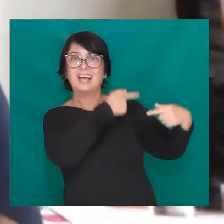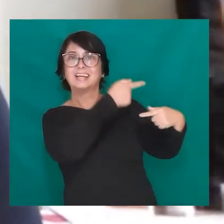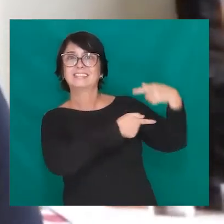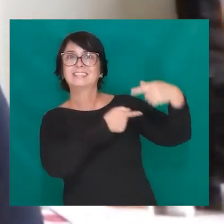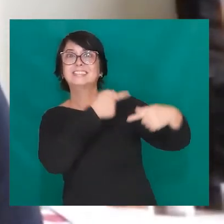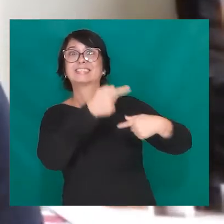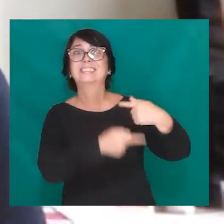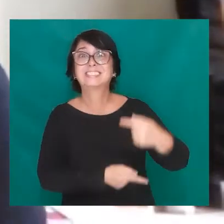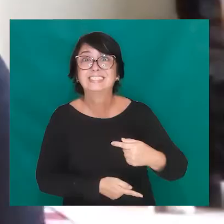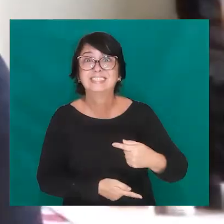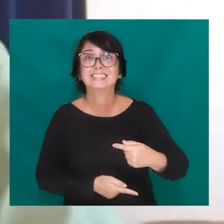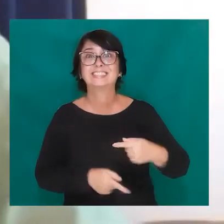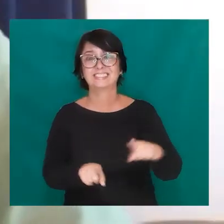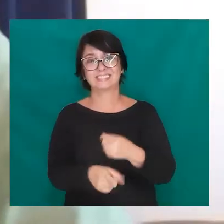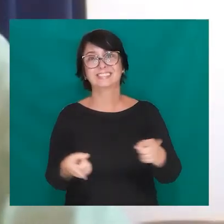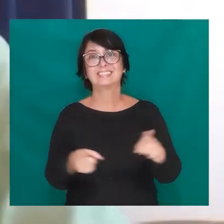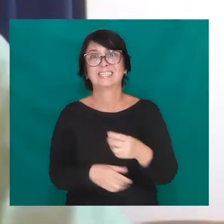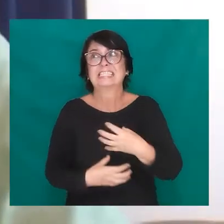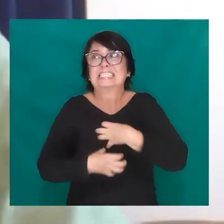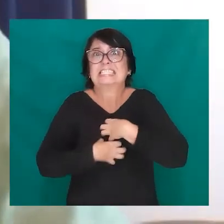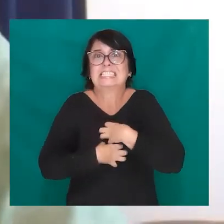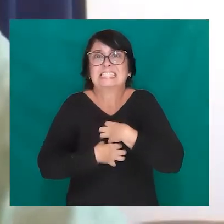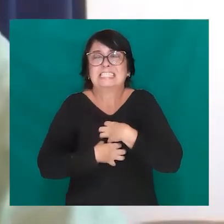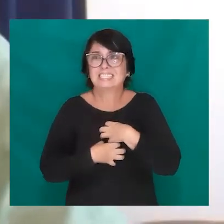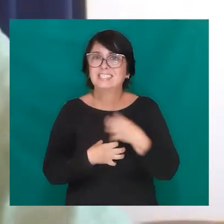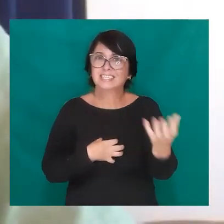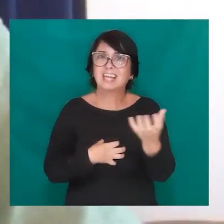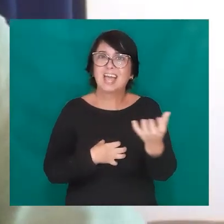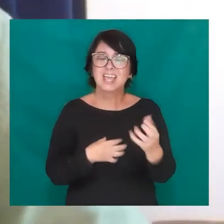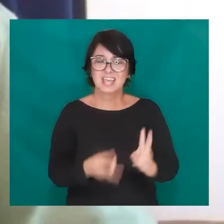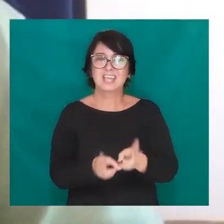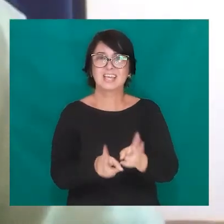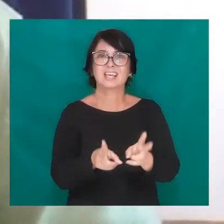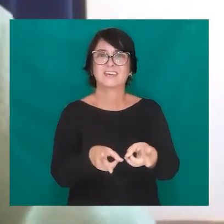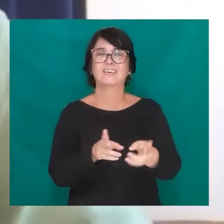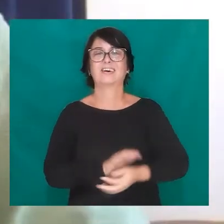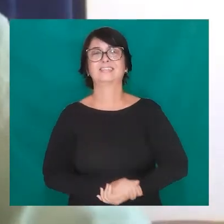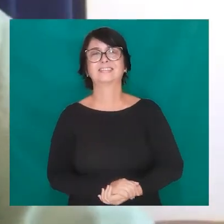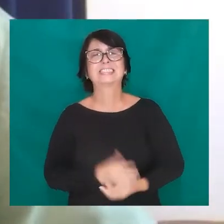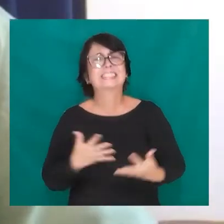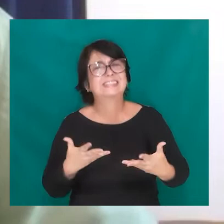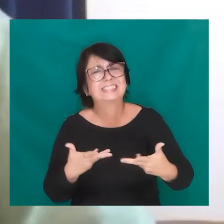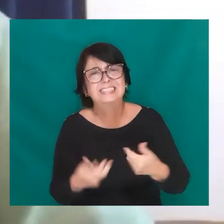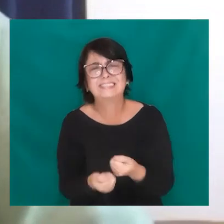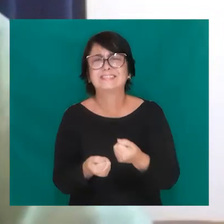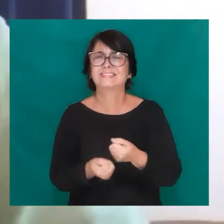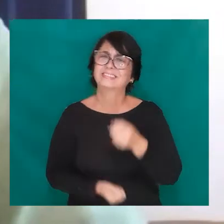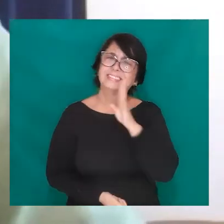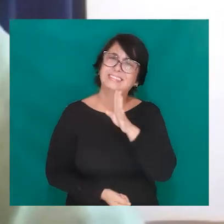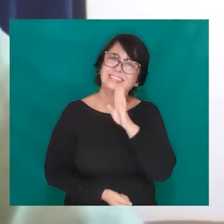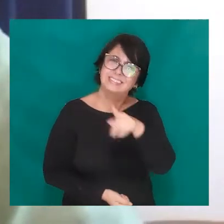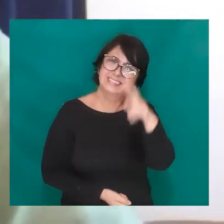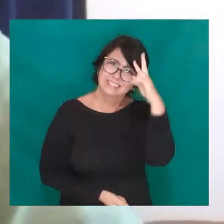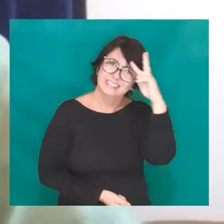mosquito da música, né? Maravilha. A família toda. Que maravilha, Antônio. Poxa, muito legal